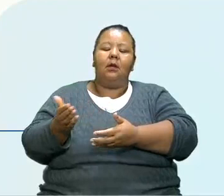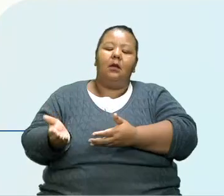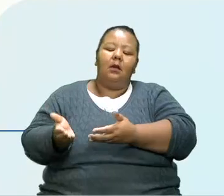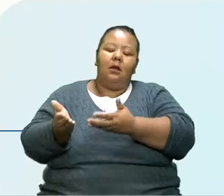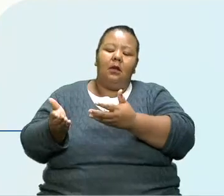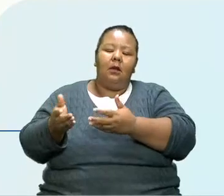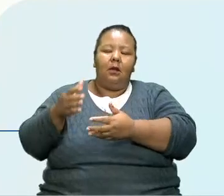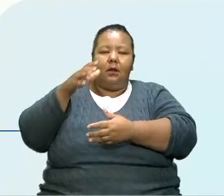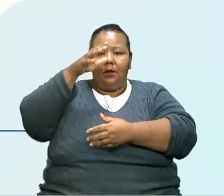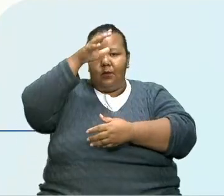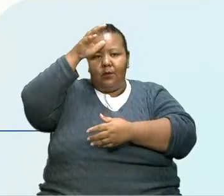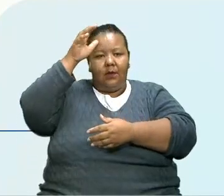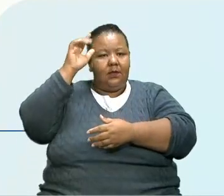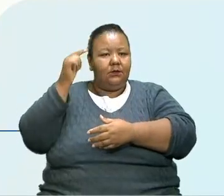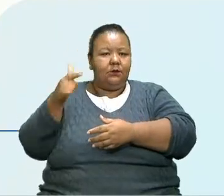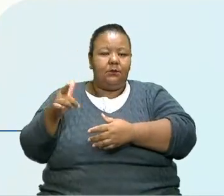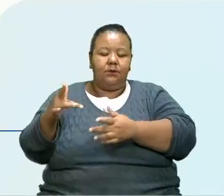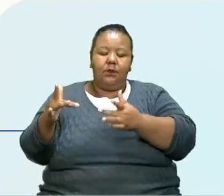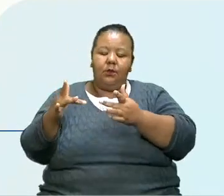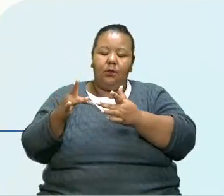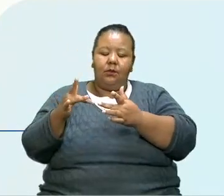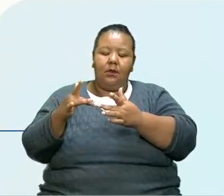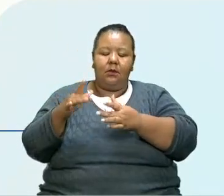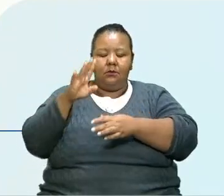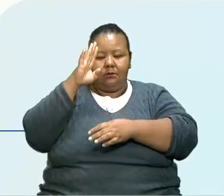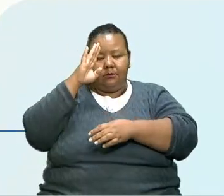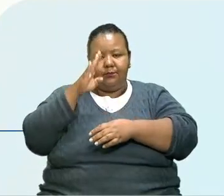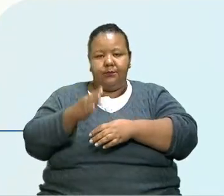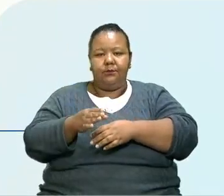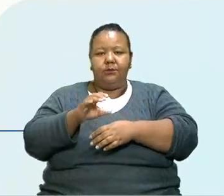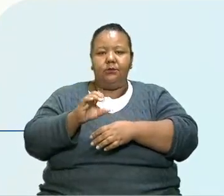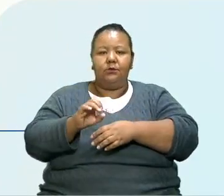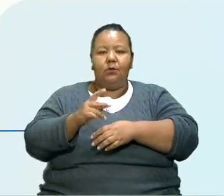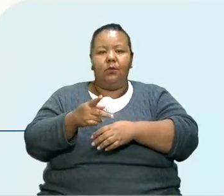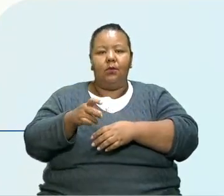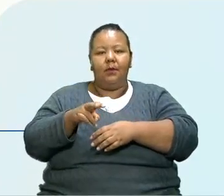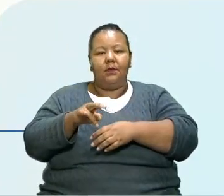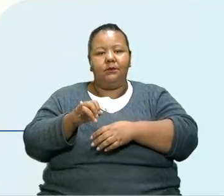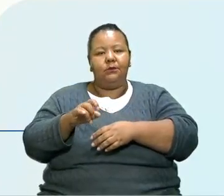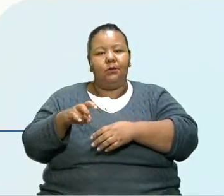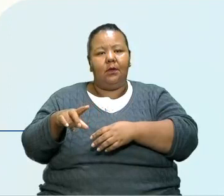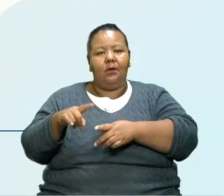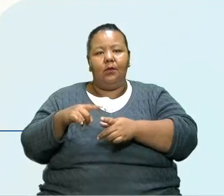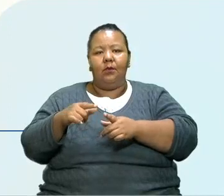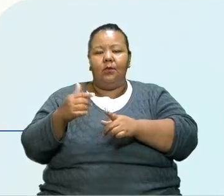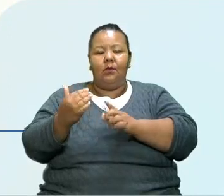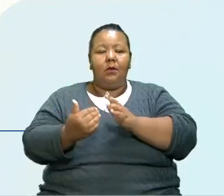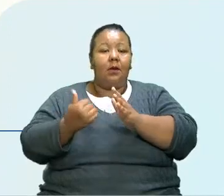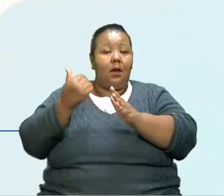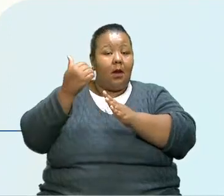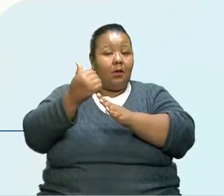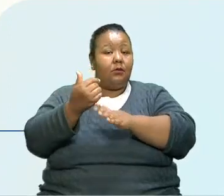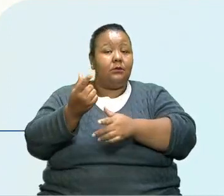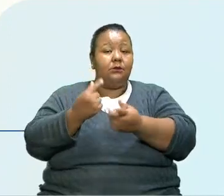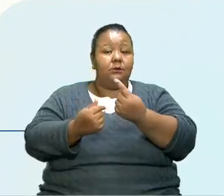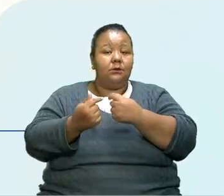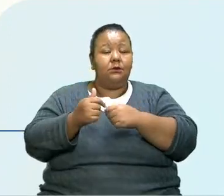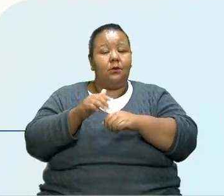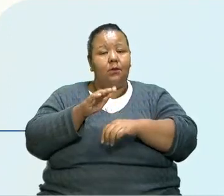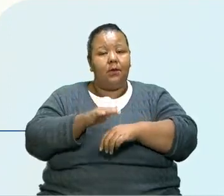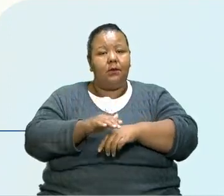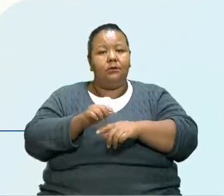mas ele não tem esse contato direto como o operacional tem. E a alta administração, menos contato ainda. Já na